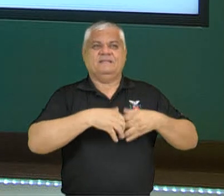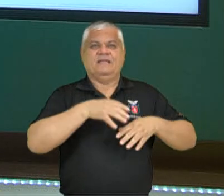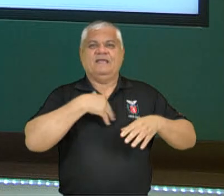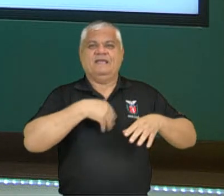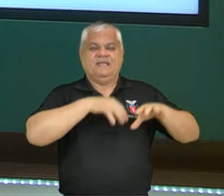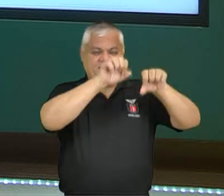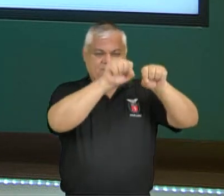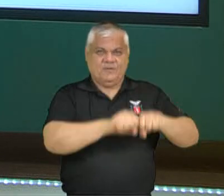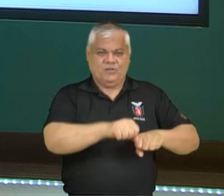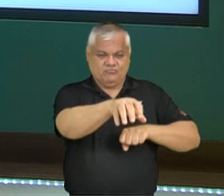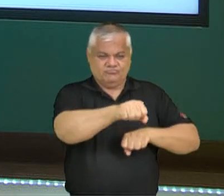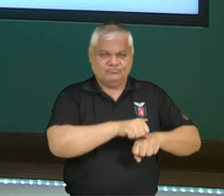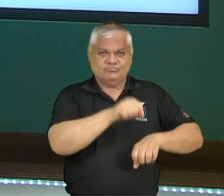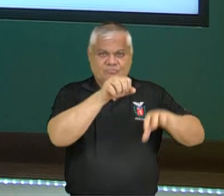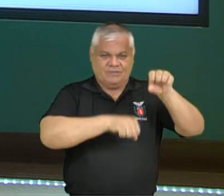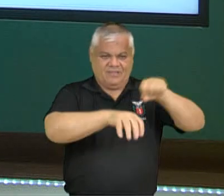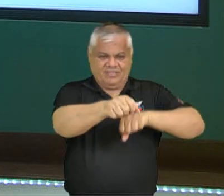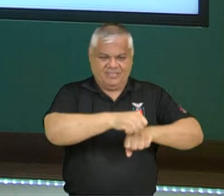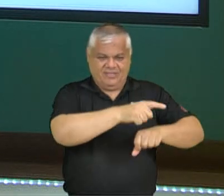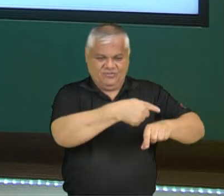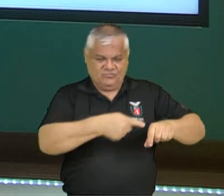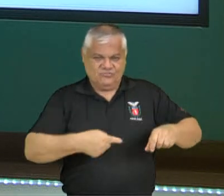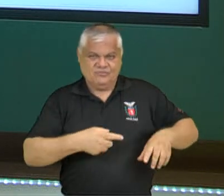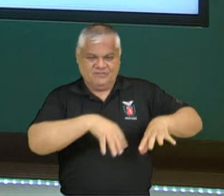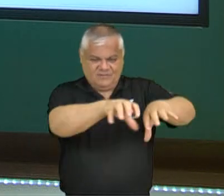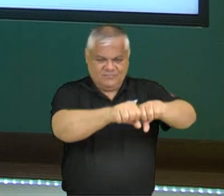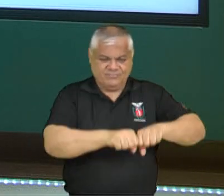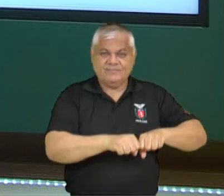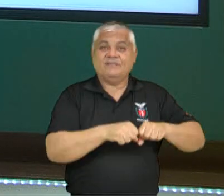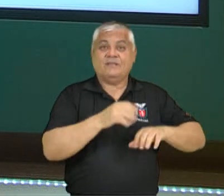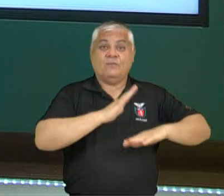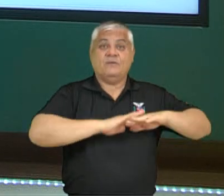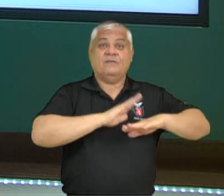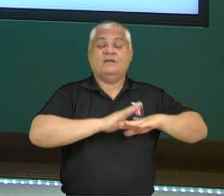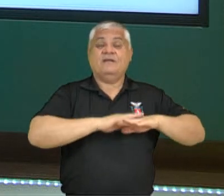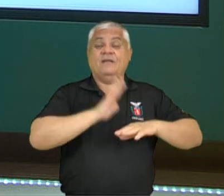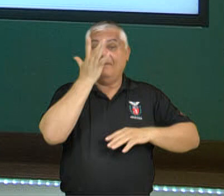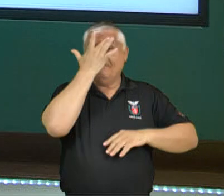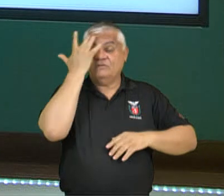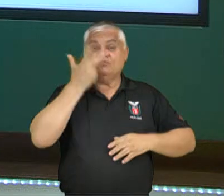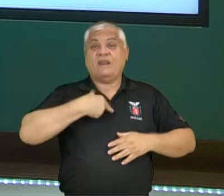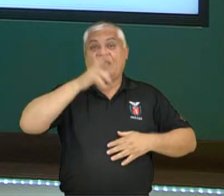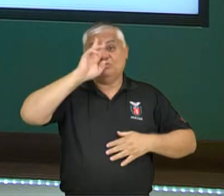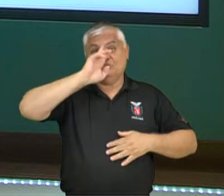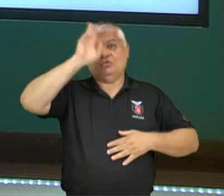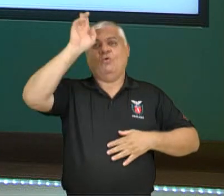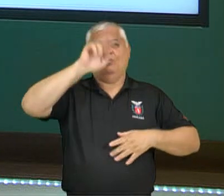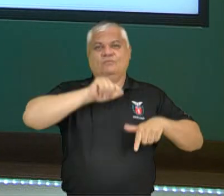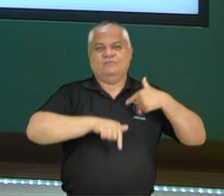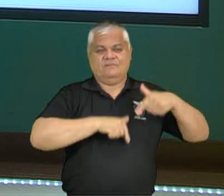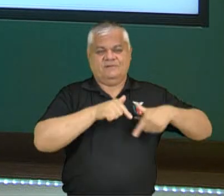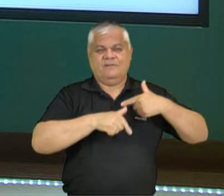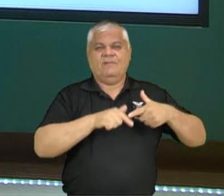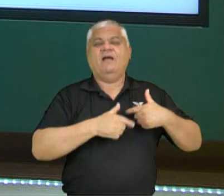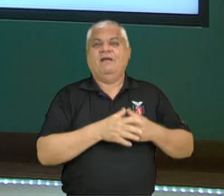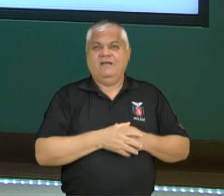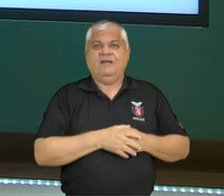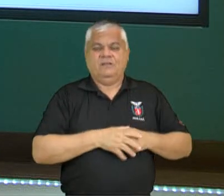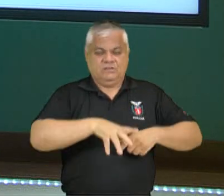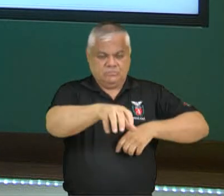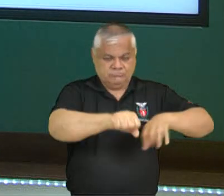da manufatura, né? Geralmente o trabalhador era dono da oficina e realizava o trabalho ainda com as